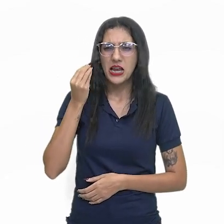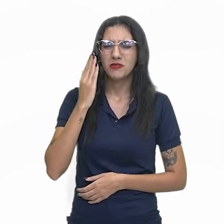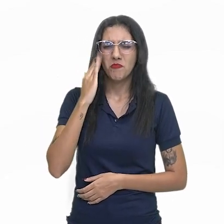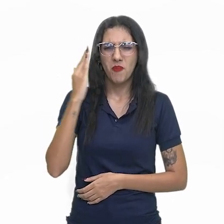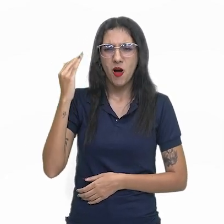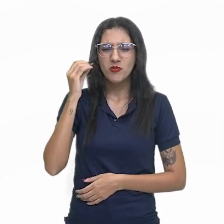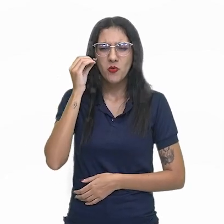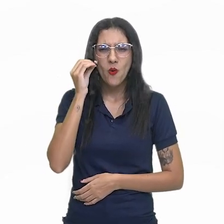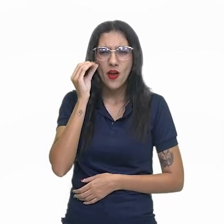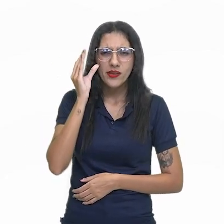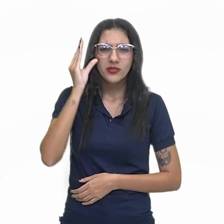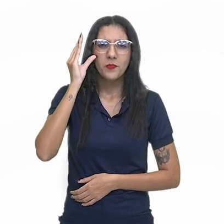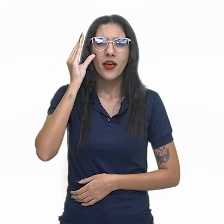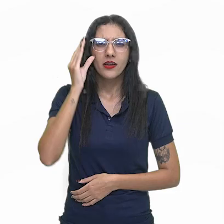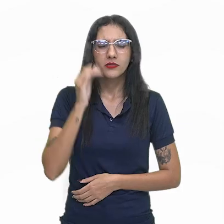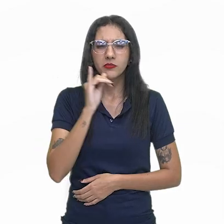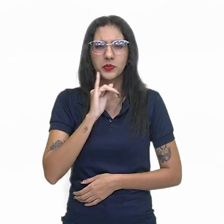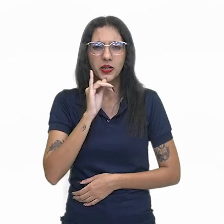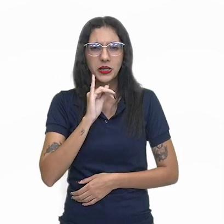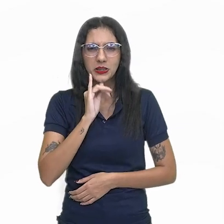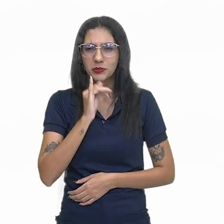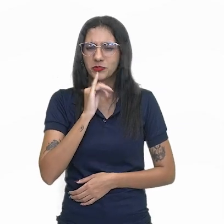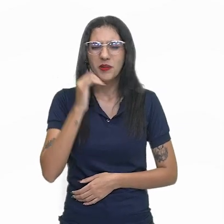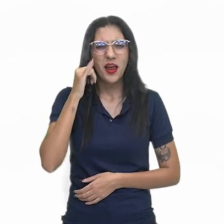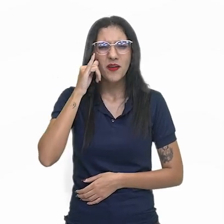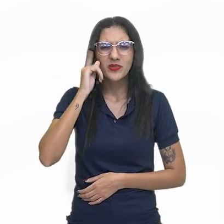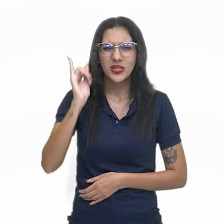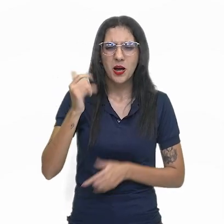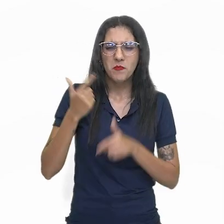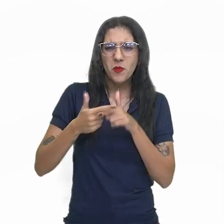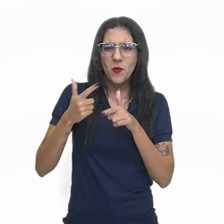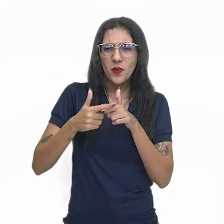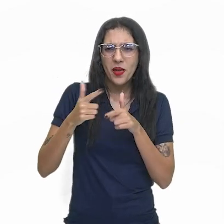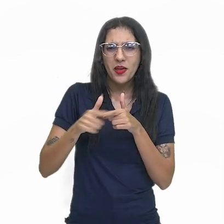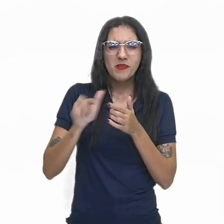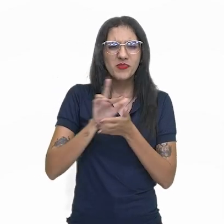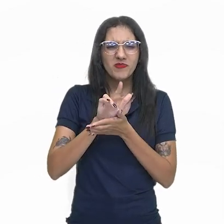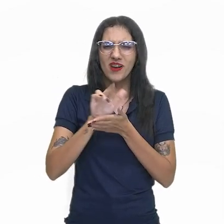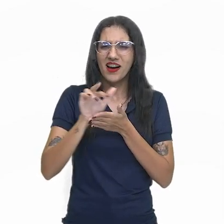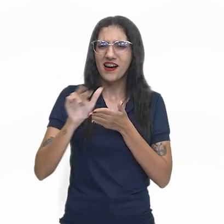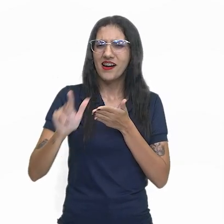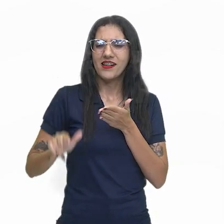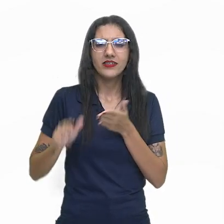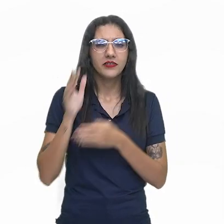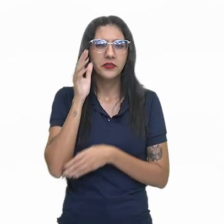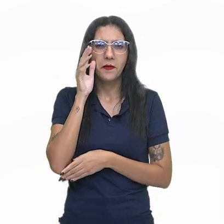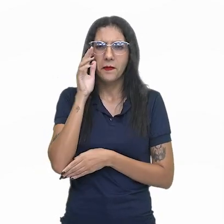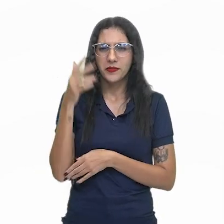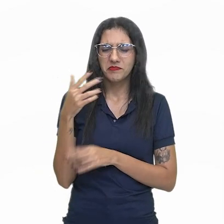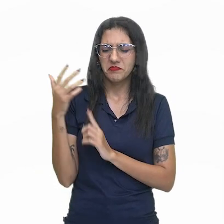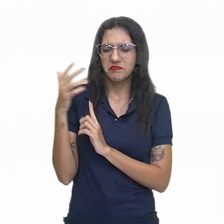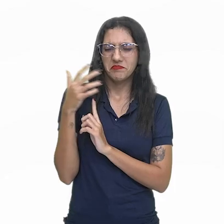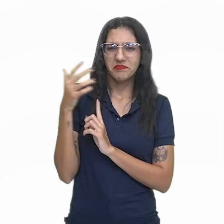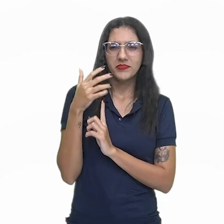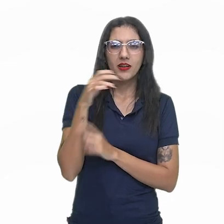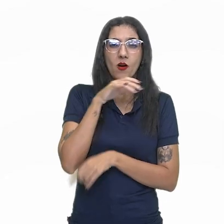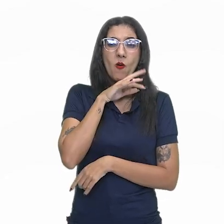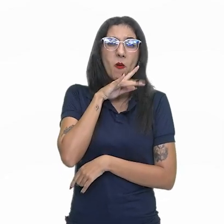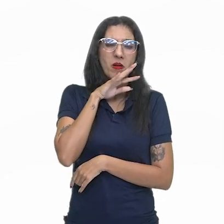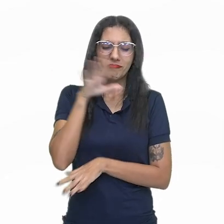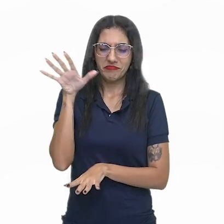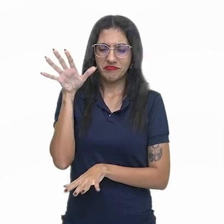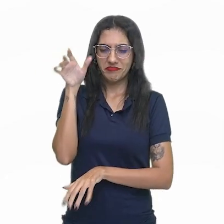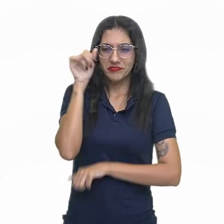saber benzer, mal-olhado, quebranto, erisipela e outras suscetíveis também